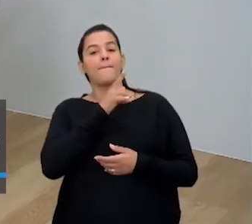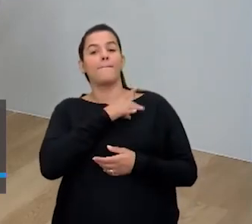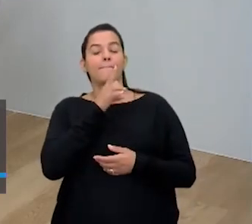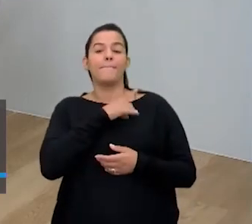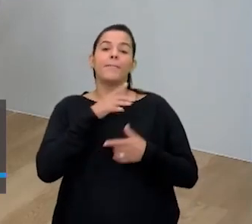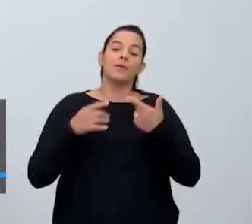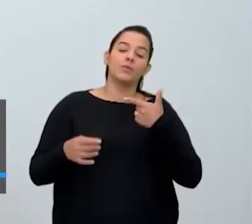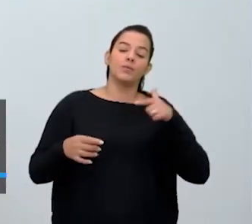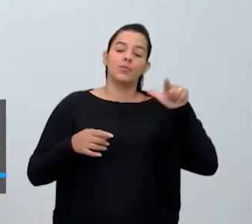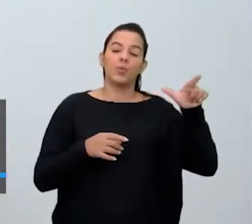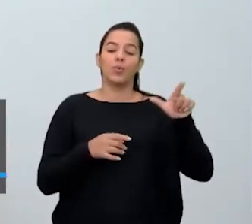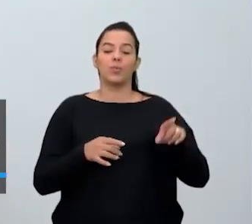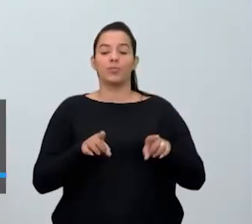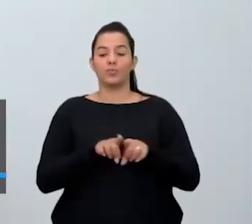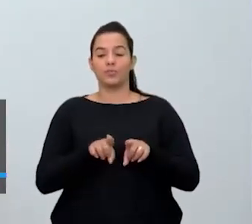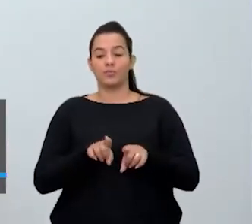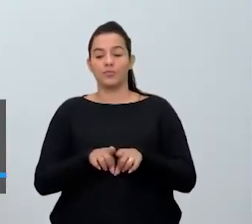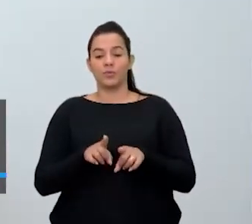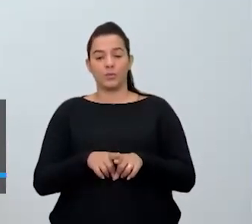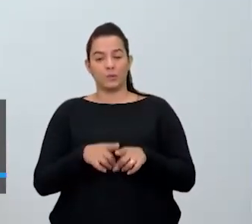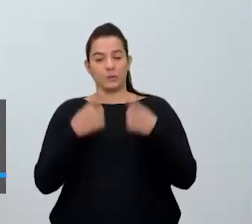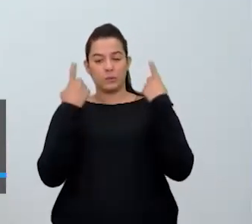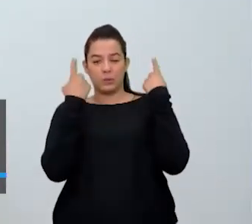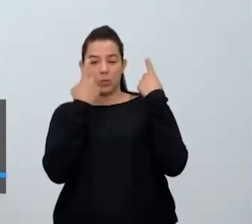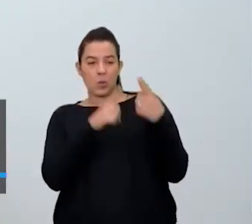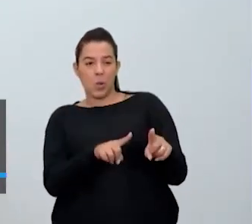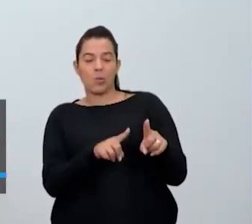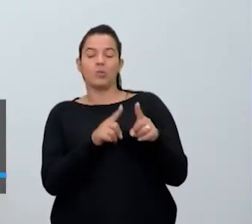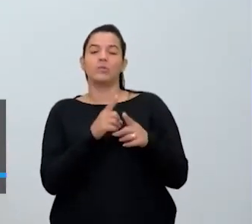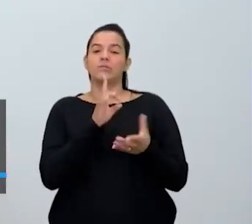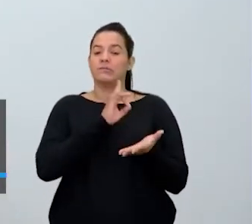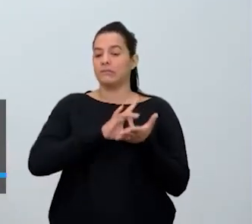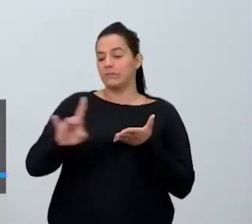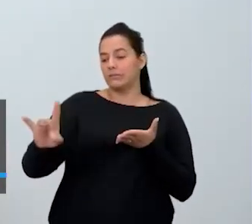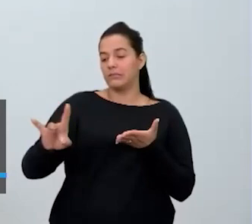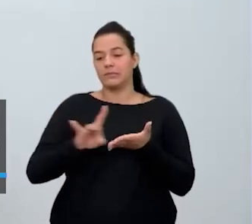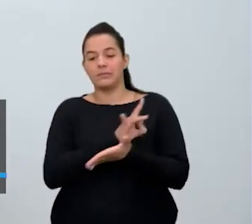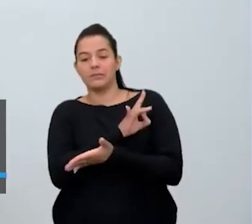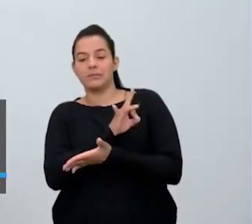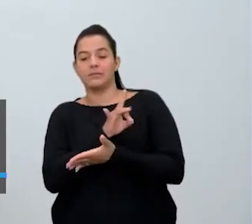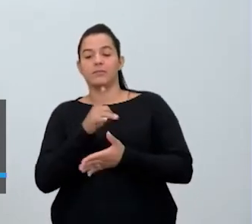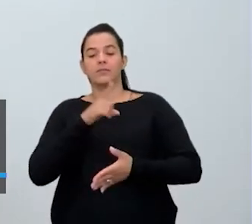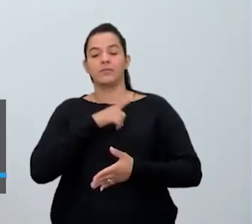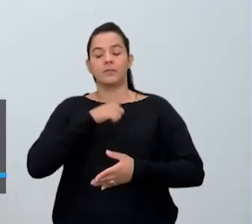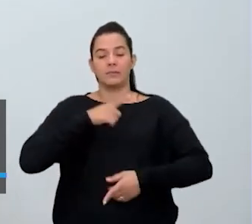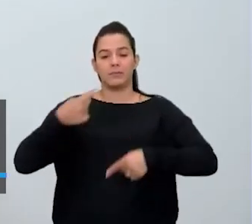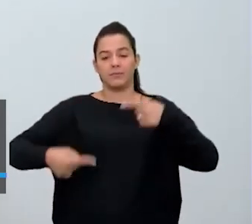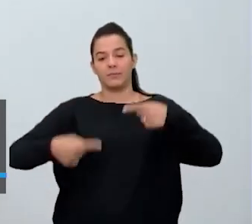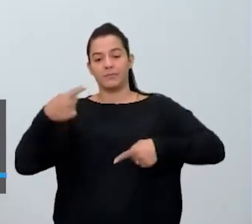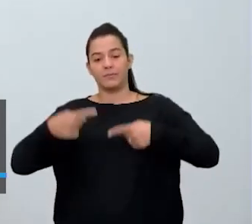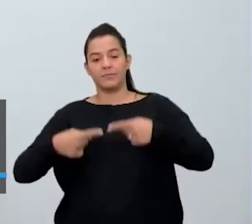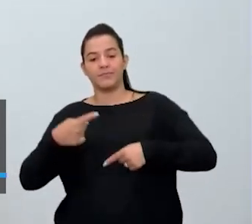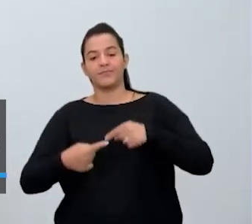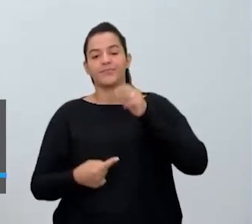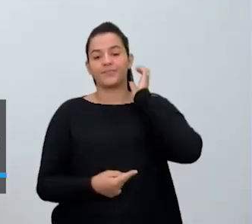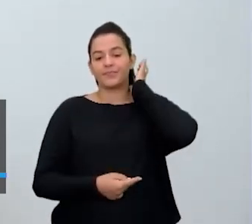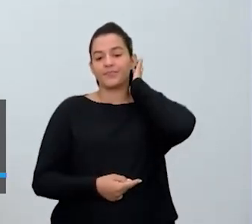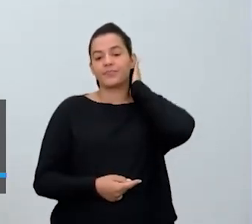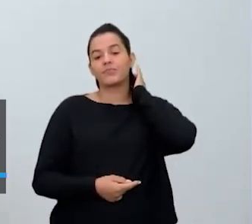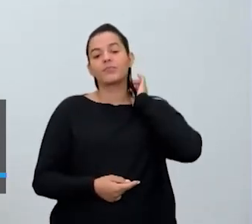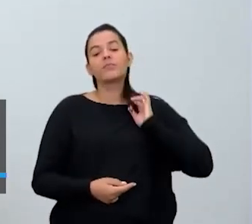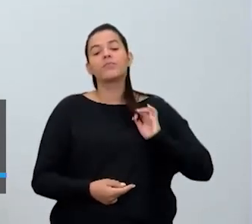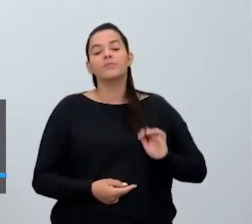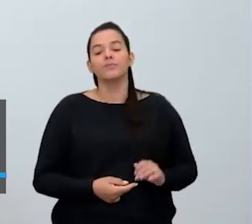outro, no ódio ao estrangeiro, no conflito pelo conflito. E isso,